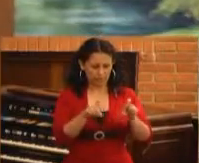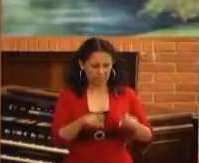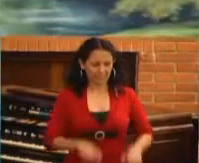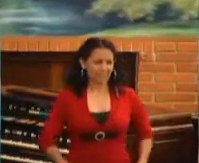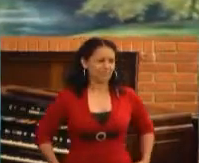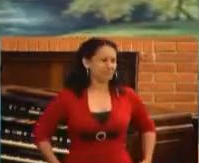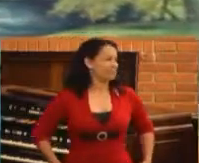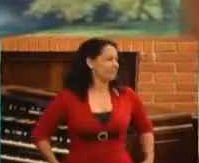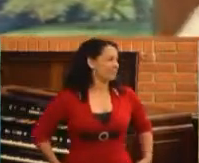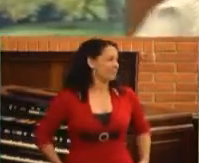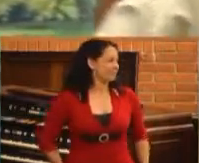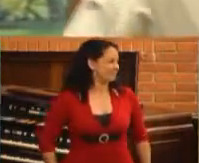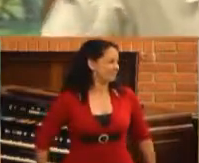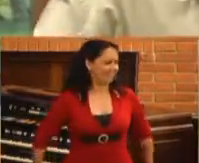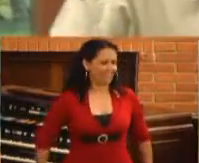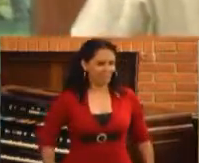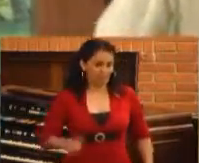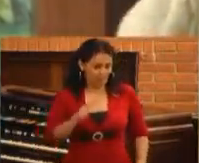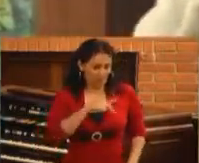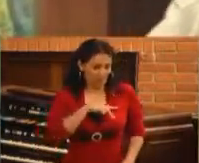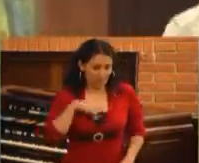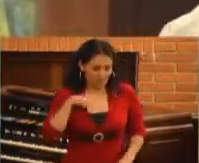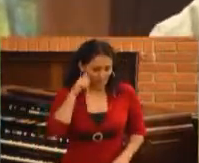Terrível esse troço.